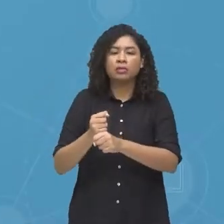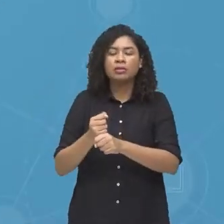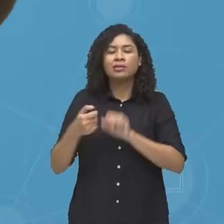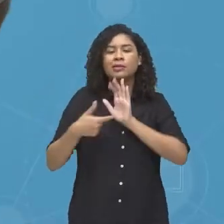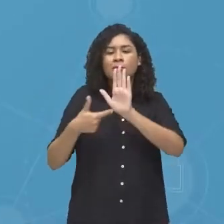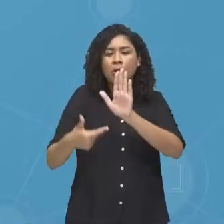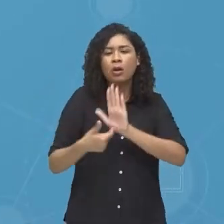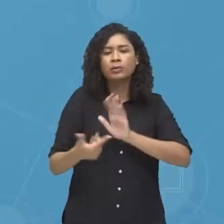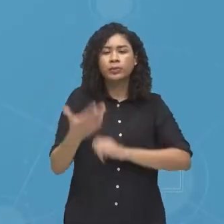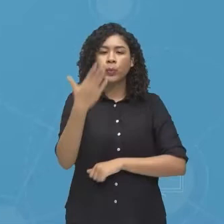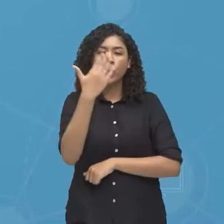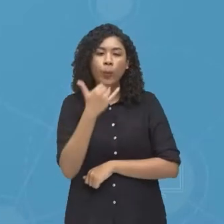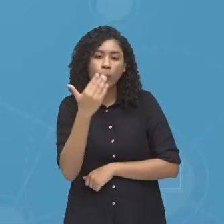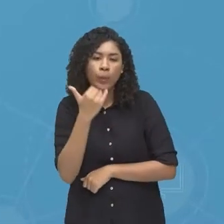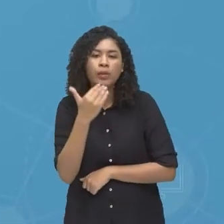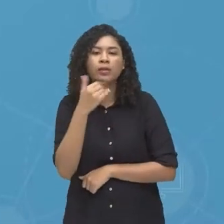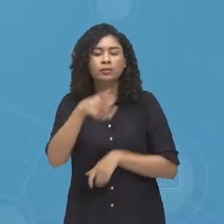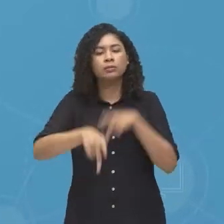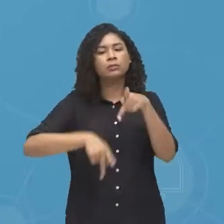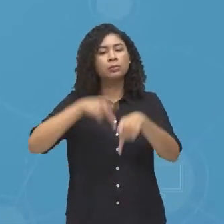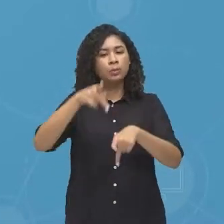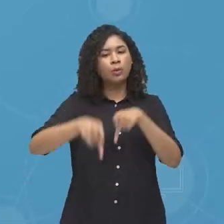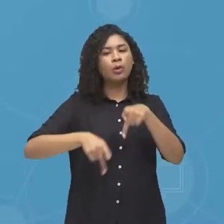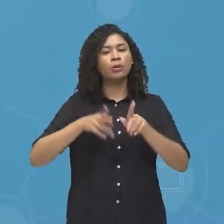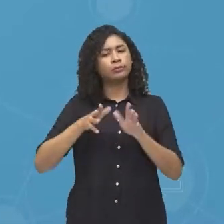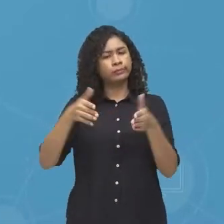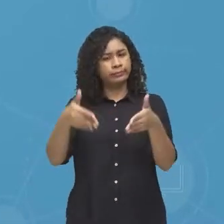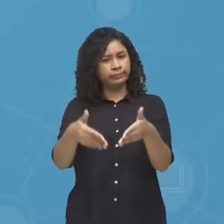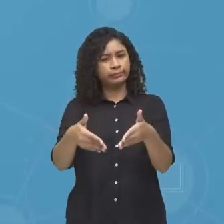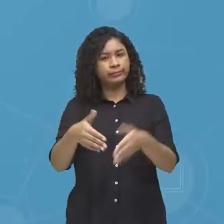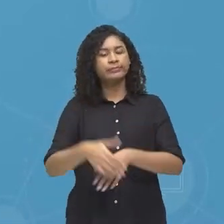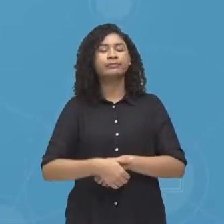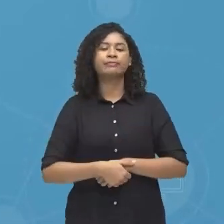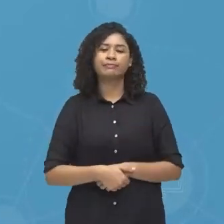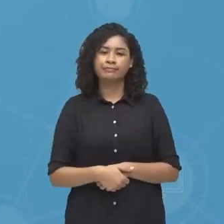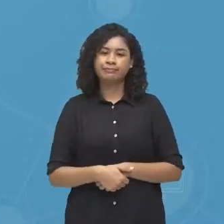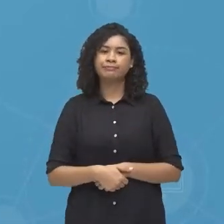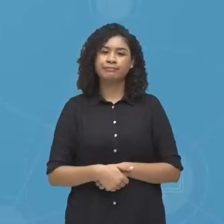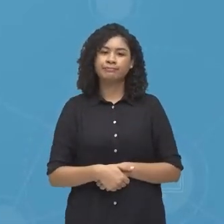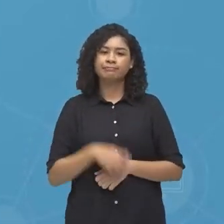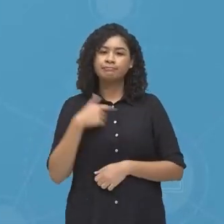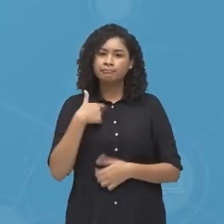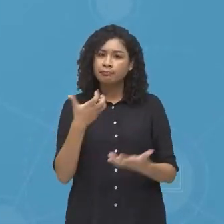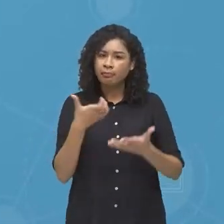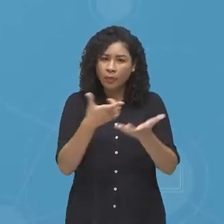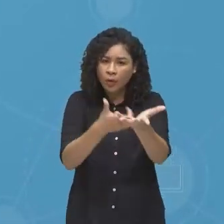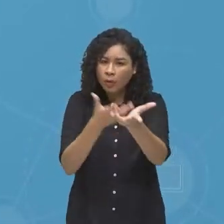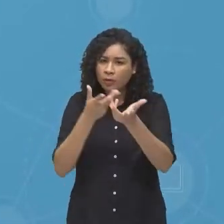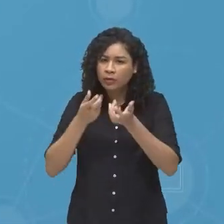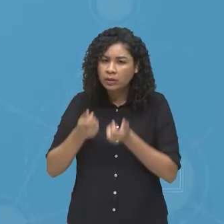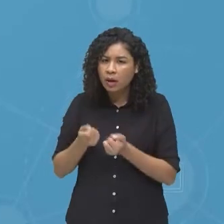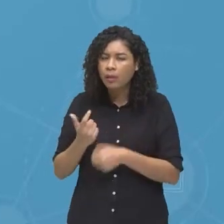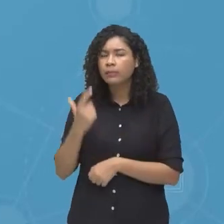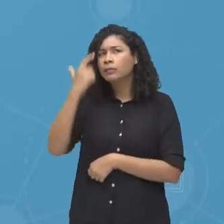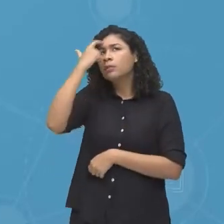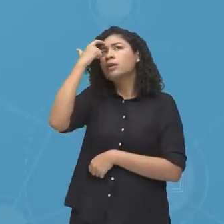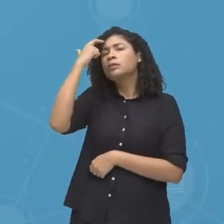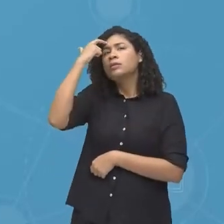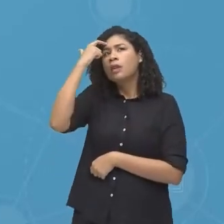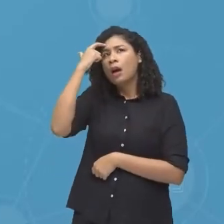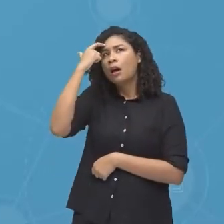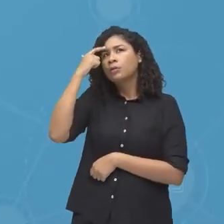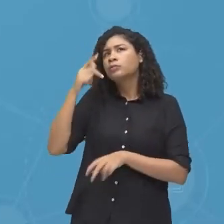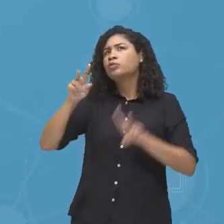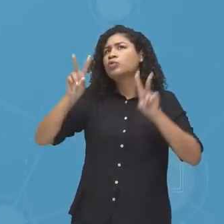a culinária daquele povo. Bem, eu quero te convidar a pensar a